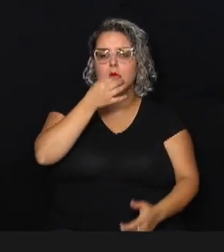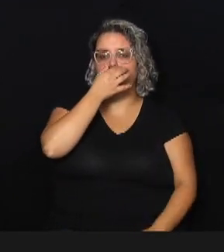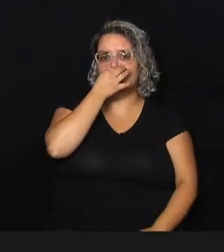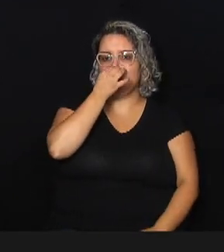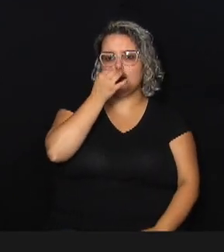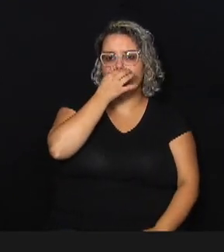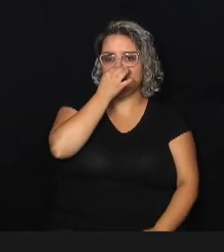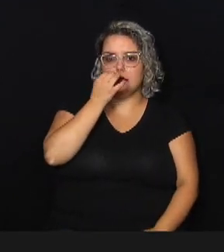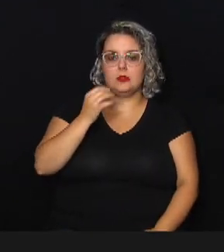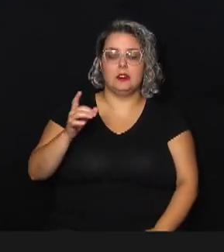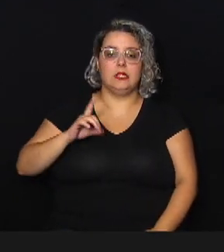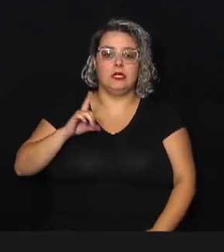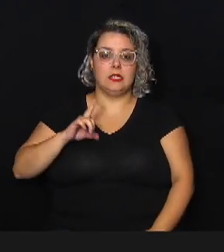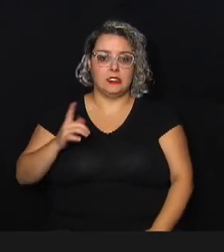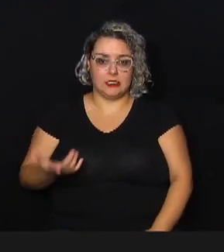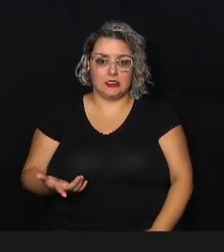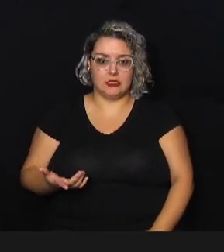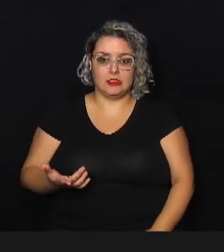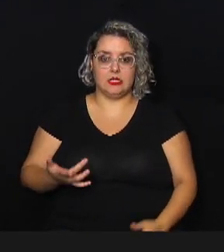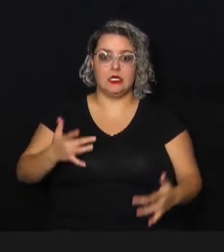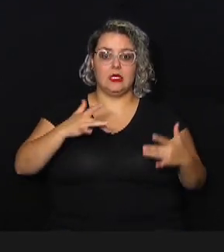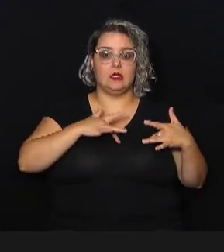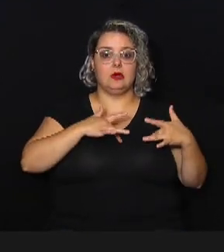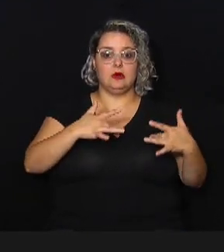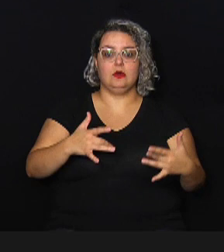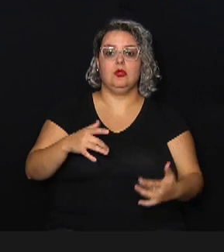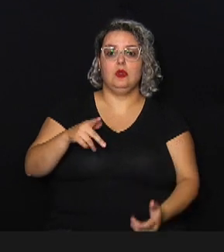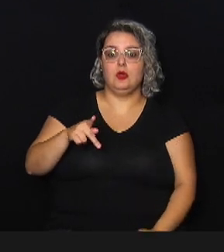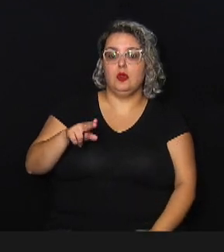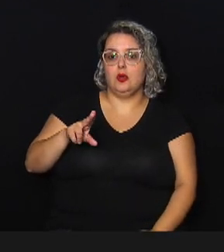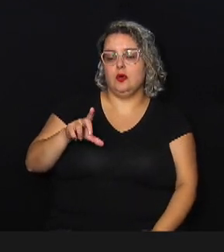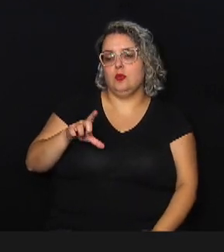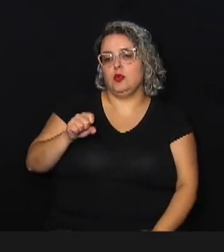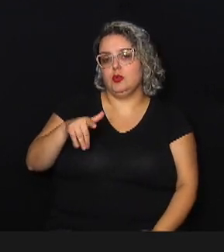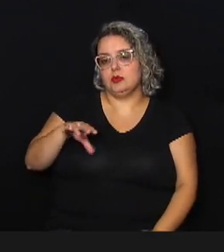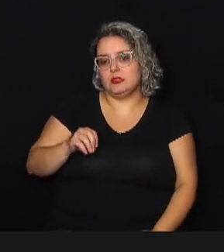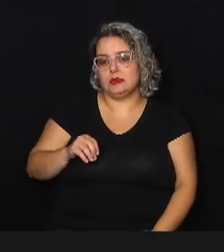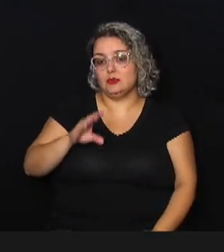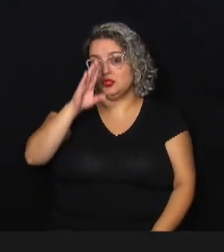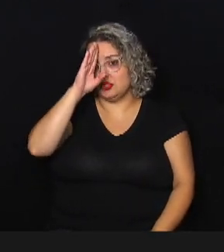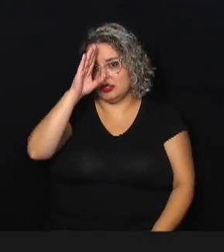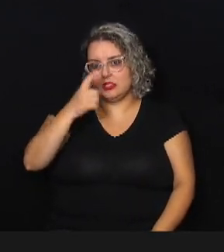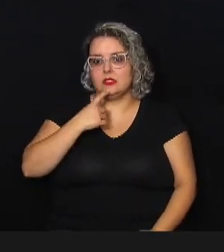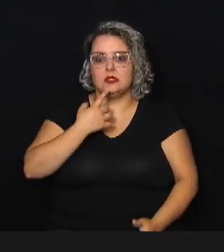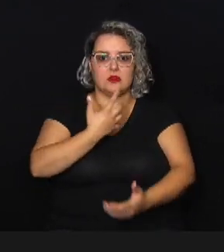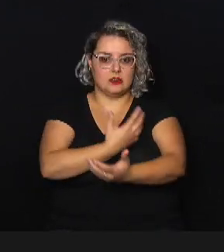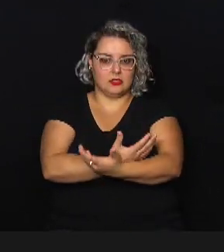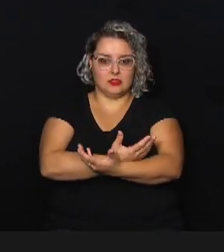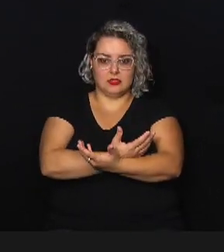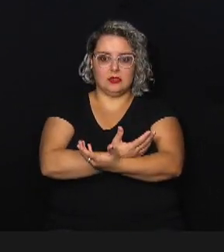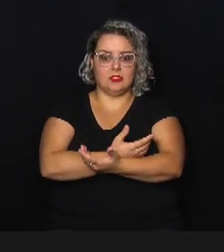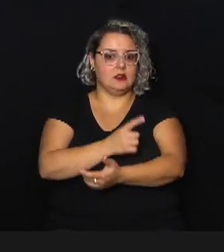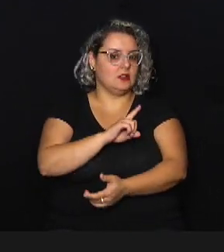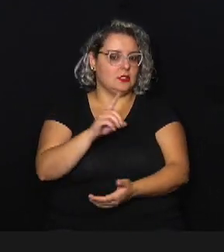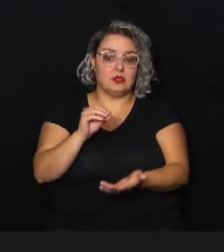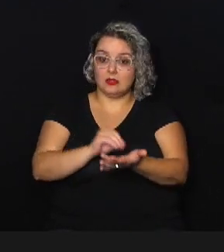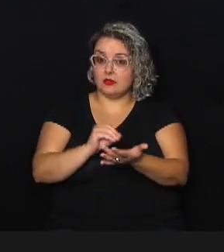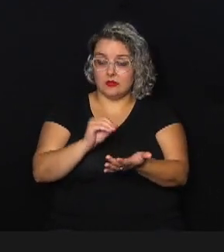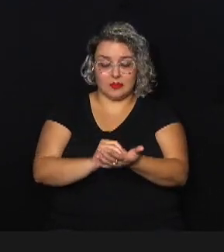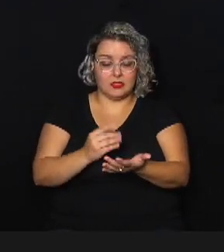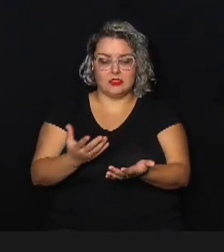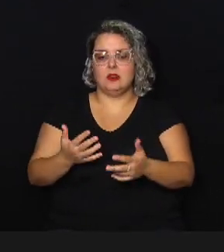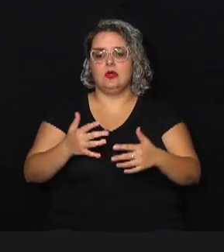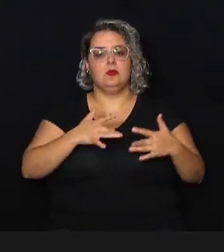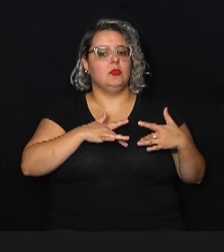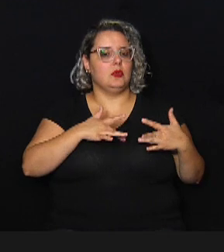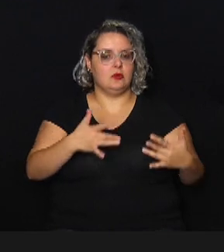E você tem a doação através de punção direta da medula óssea, que também não vai fazer falta nenhuma para o doador. Tá? Essa medula